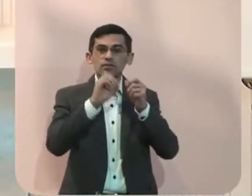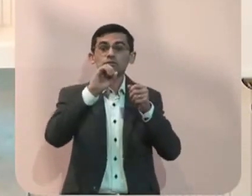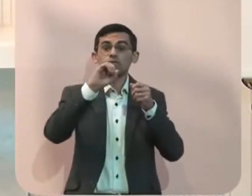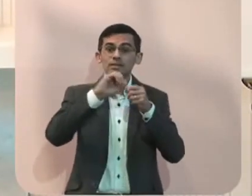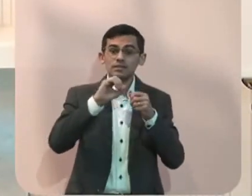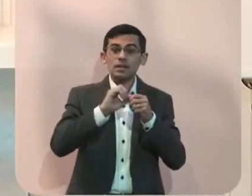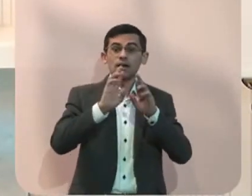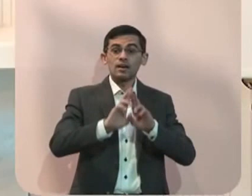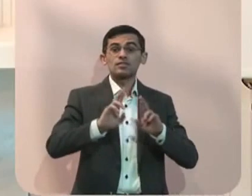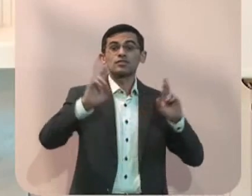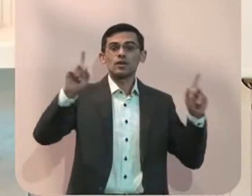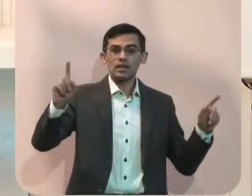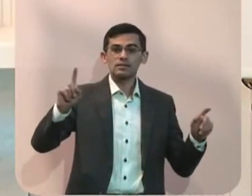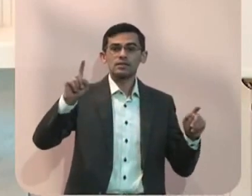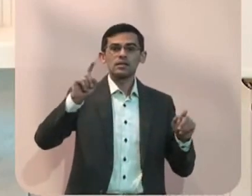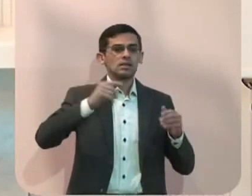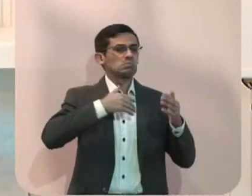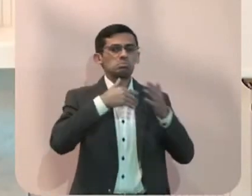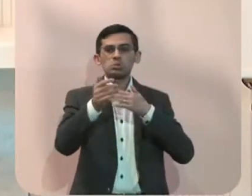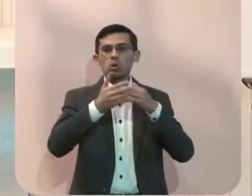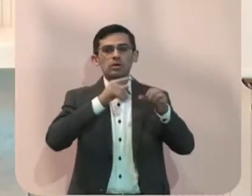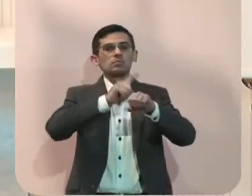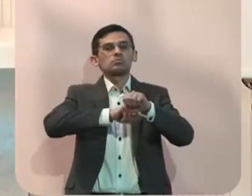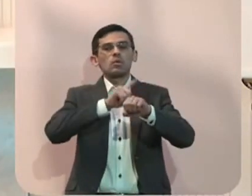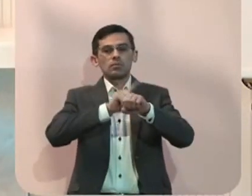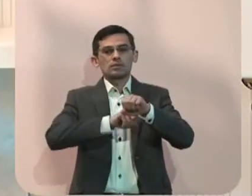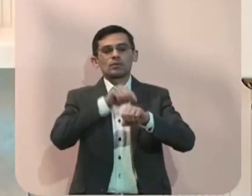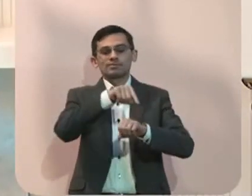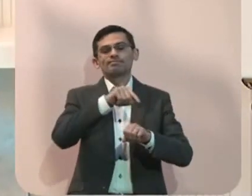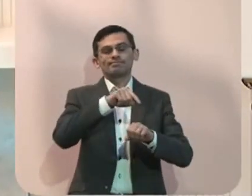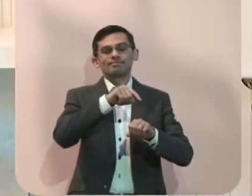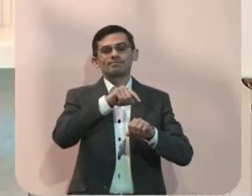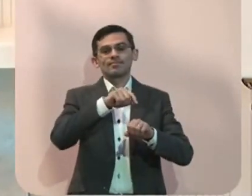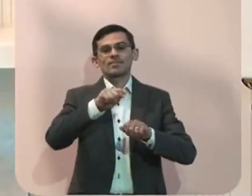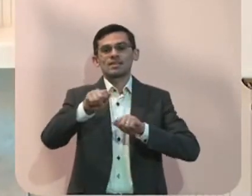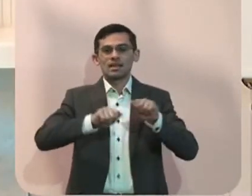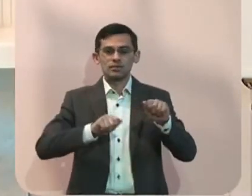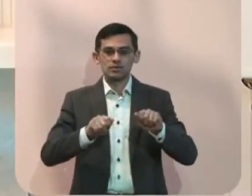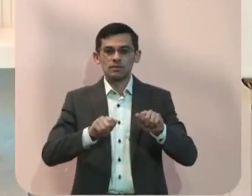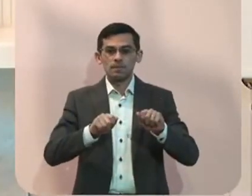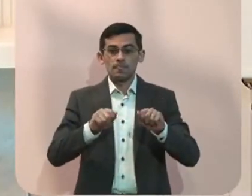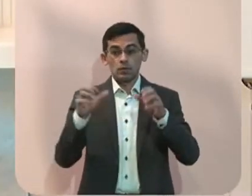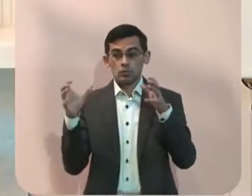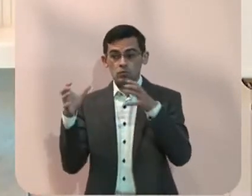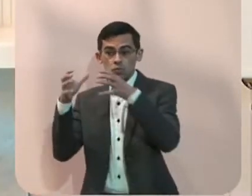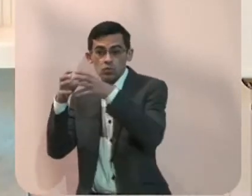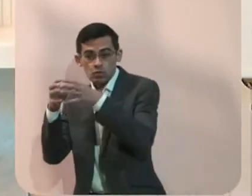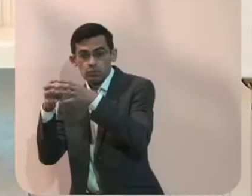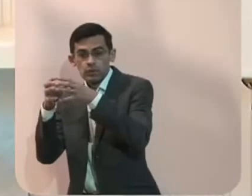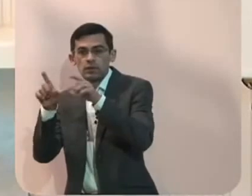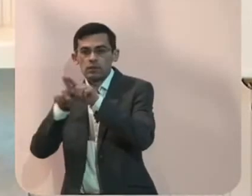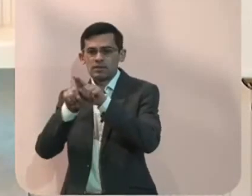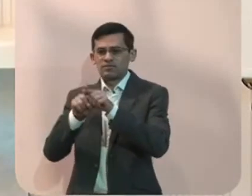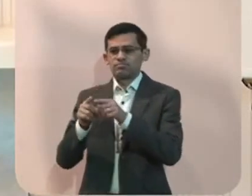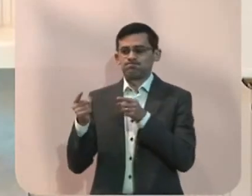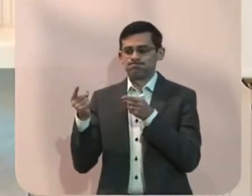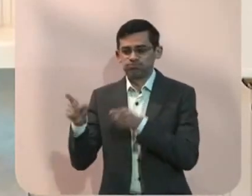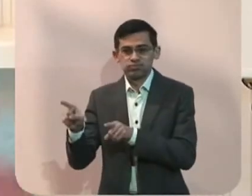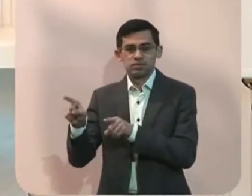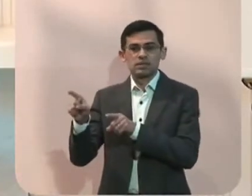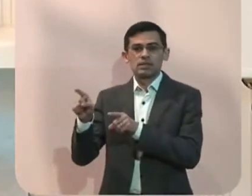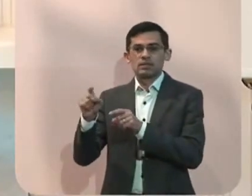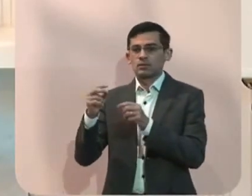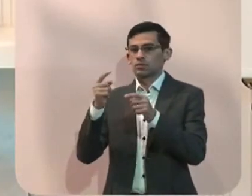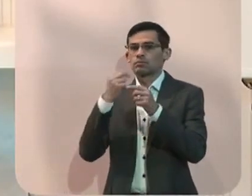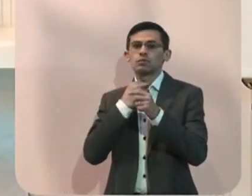essas igrejas fossem relevantes em qualquer circunstância. Quando podiam se reunir, quando veio perseguição, que eles não